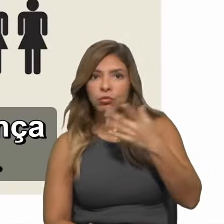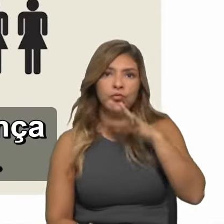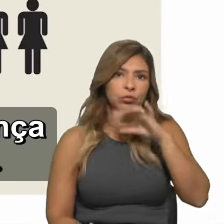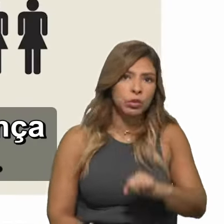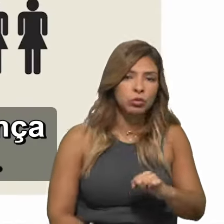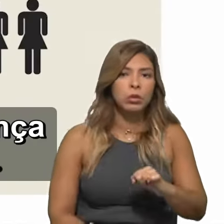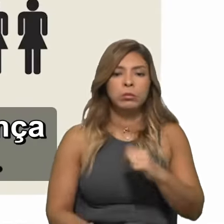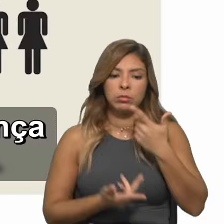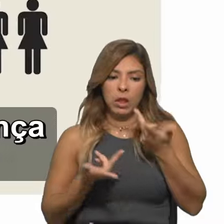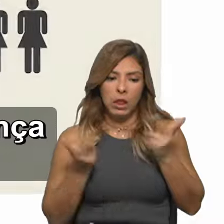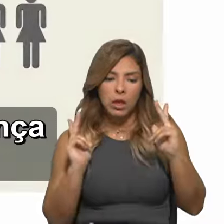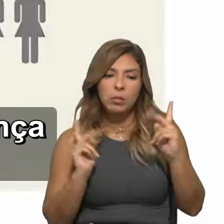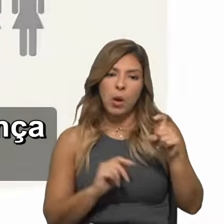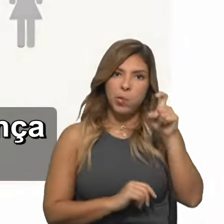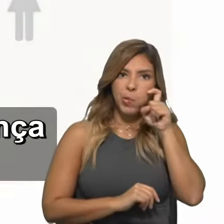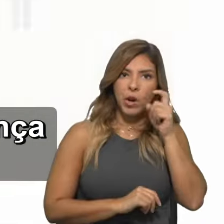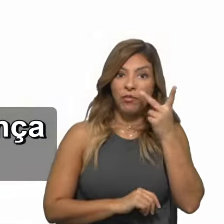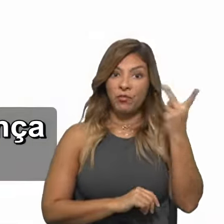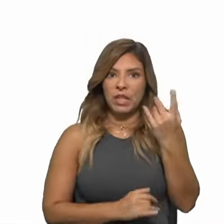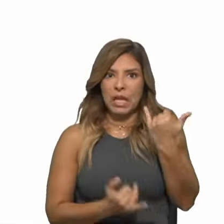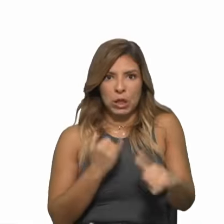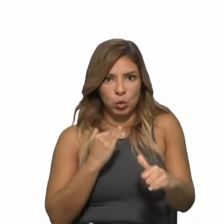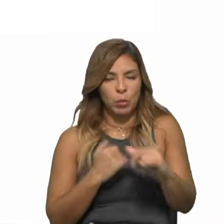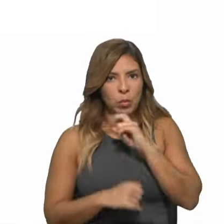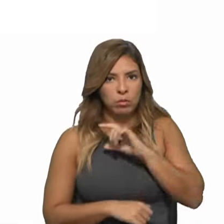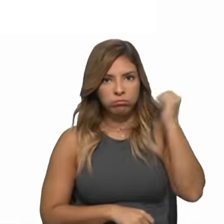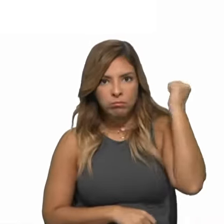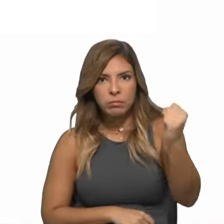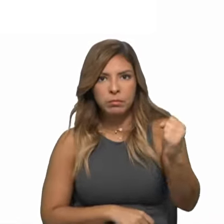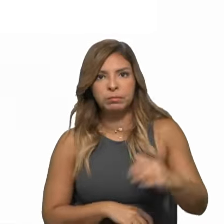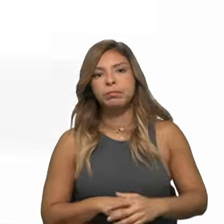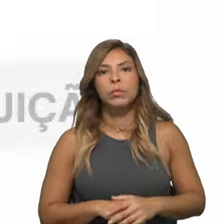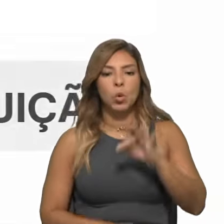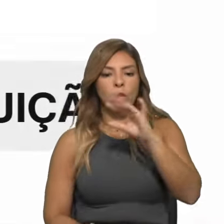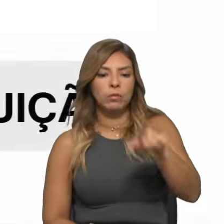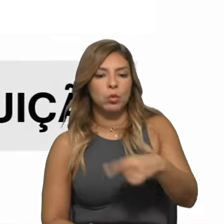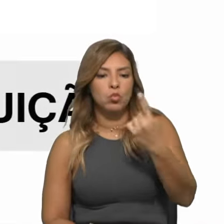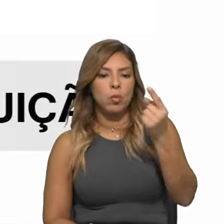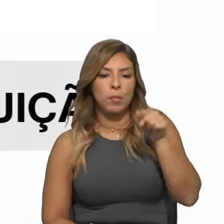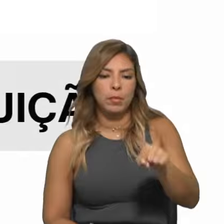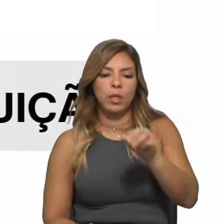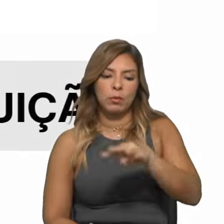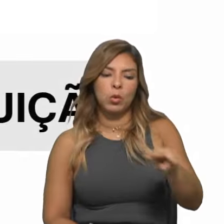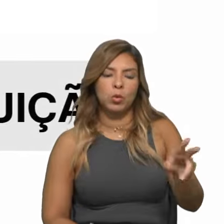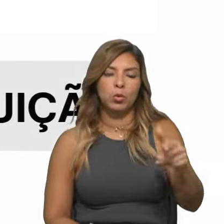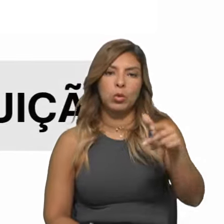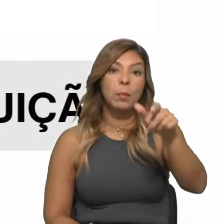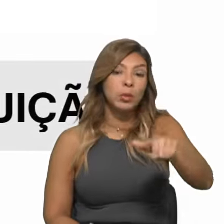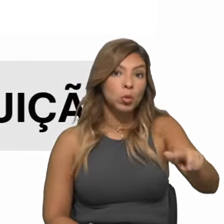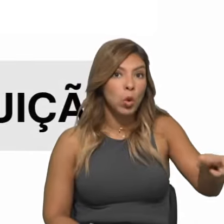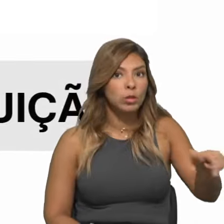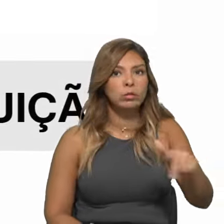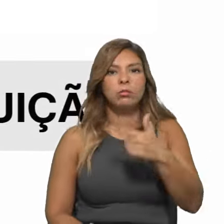liberdade, segurança e até mesmo vida estão em risco. Destas, mais de 4,1 mil milhões de pessoas que vivem em